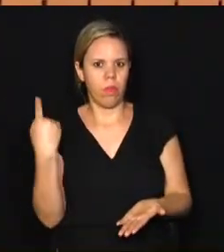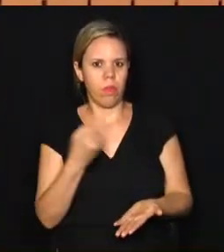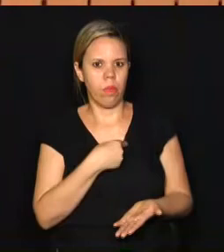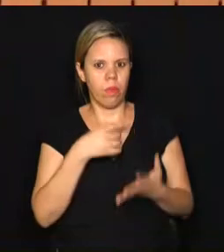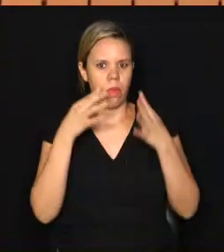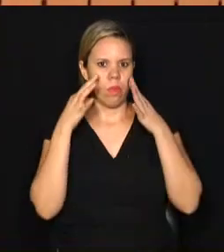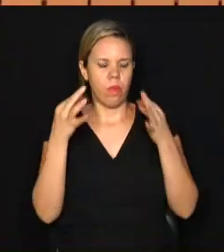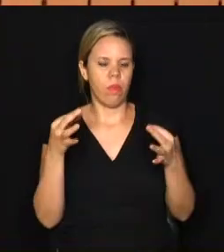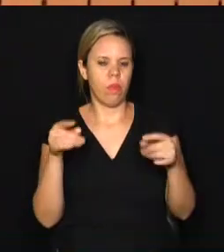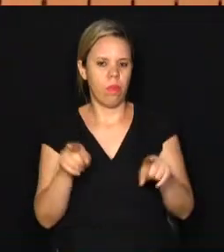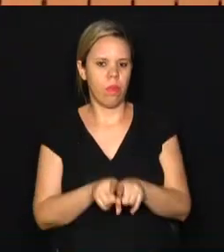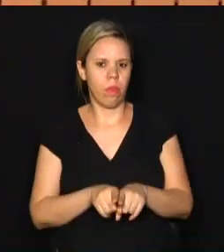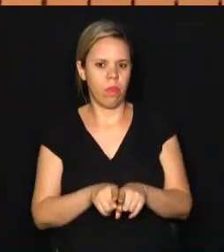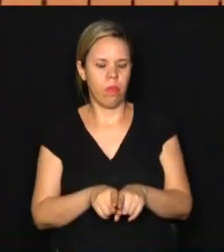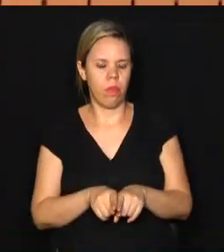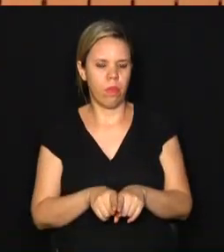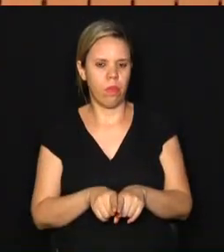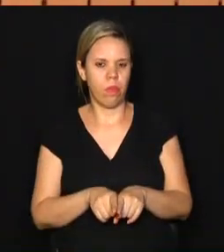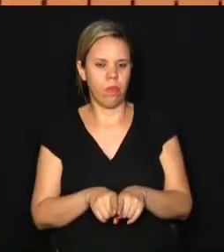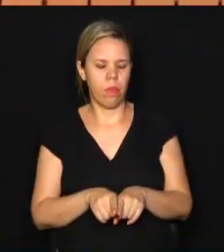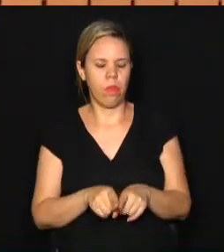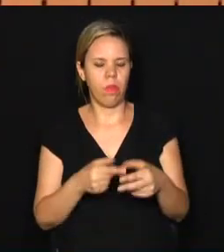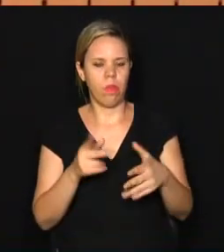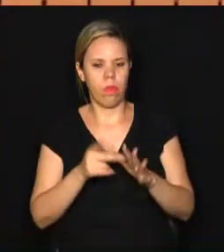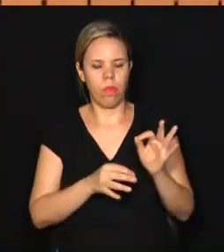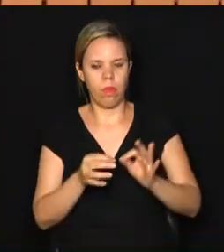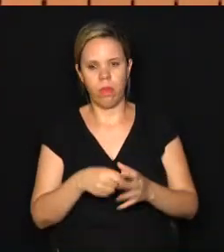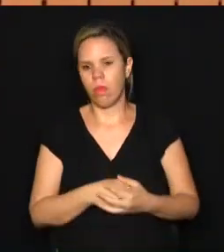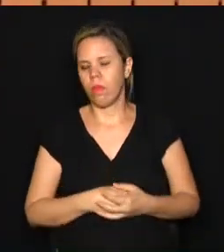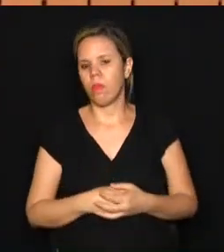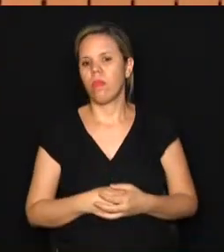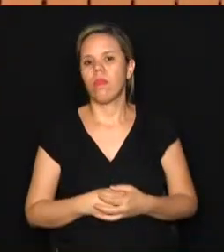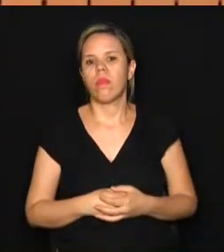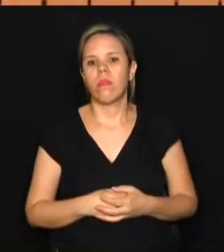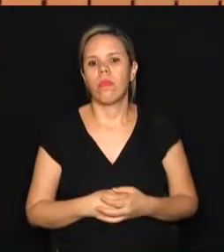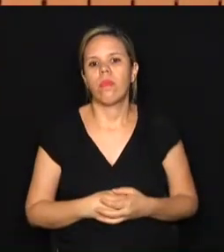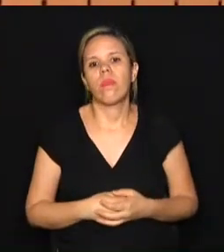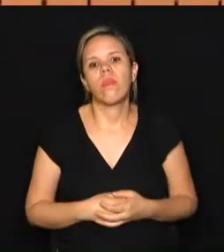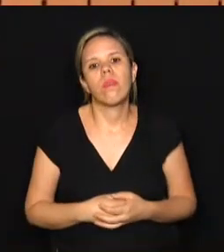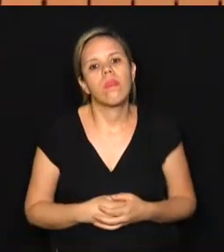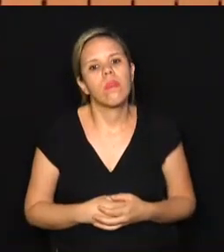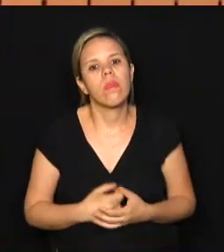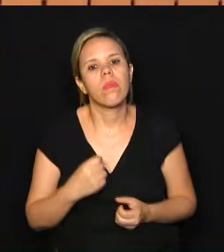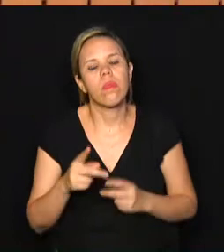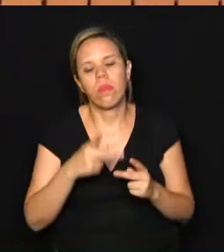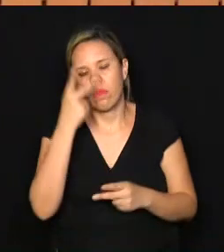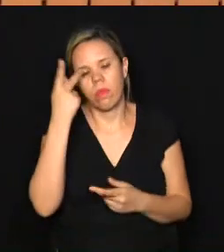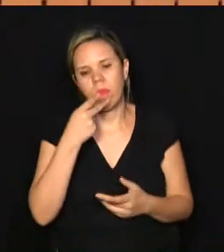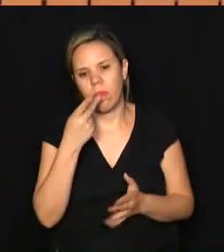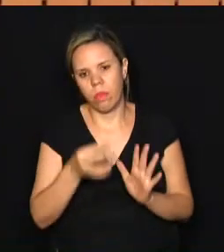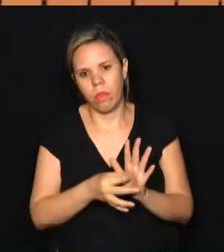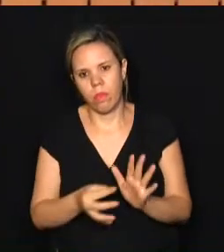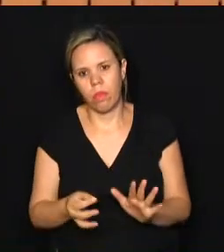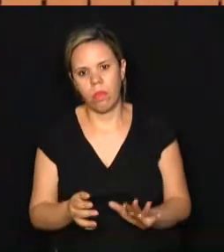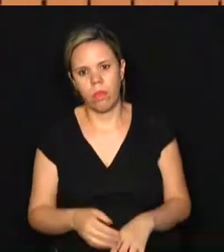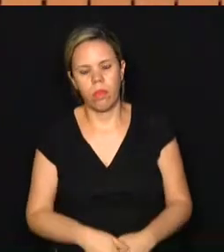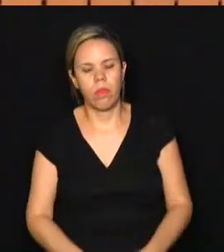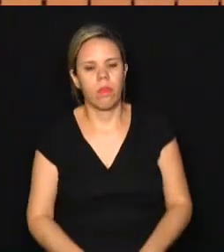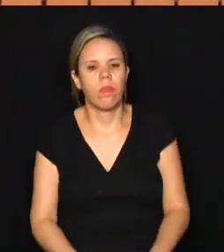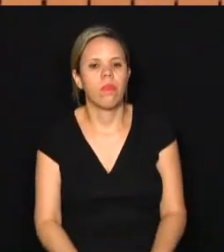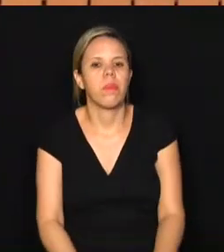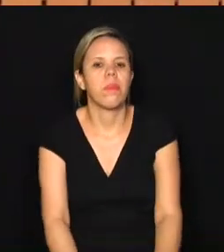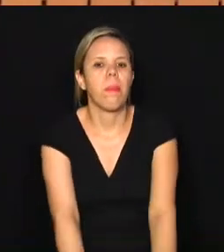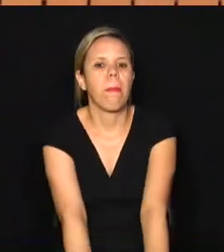atentos também em relação a esses projetos. Alguém mais gostaria de se manifestar, de fazer alguma colocação